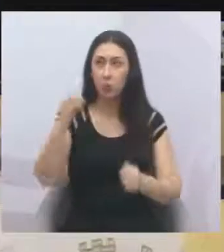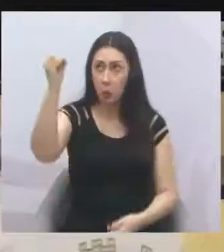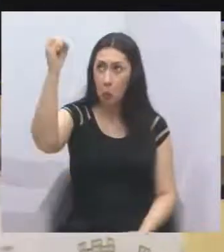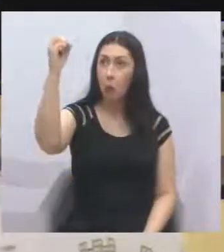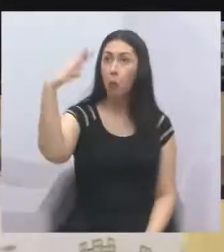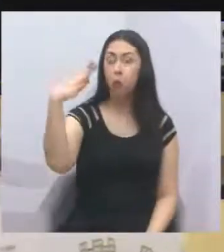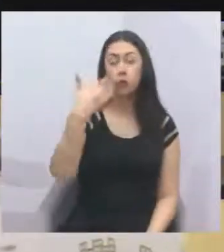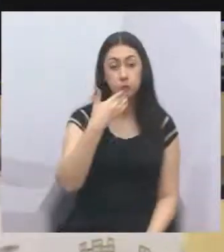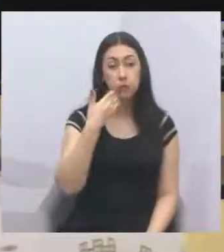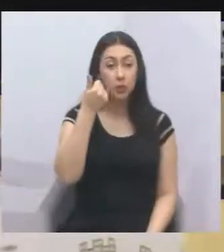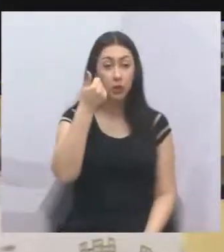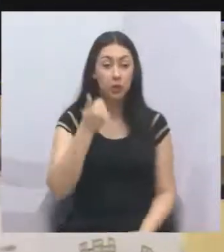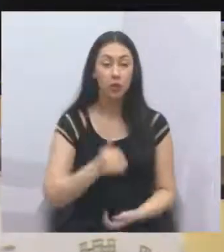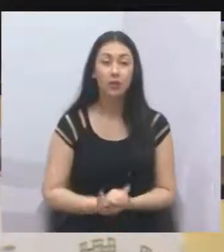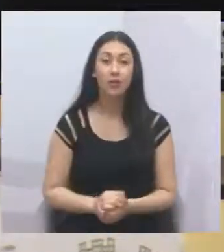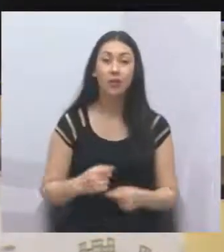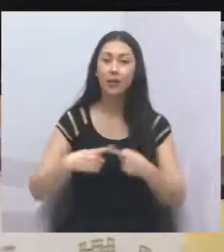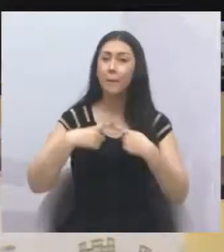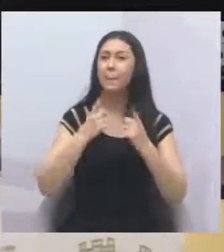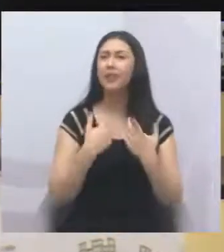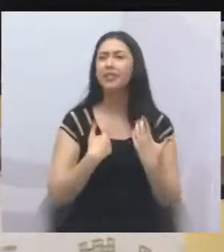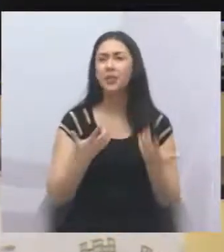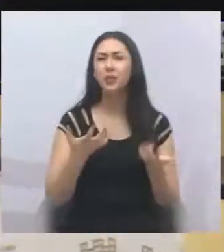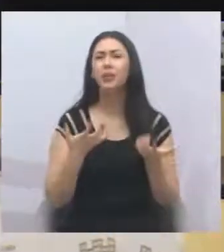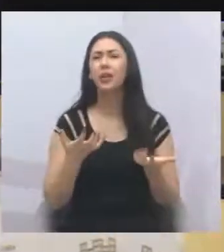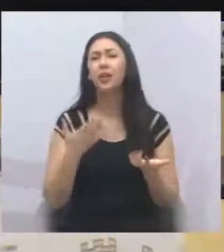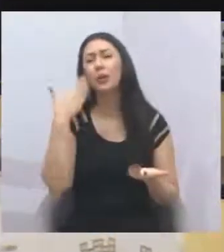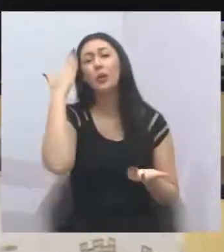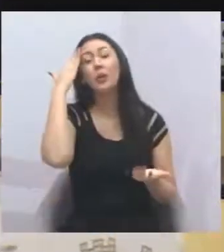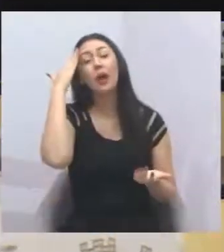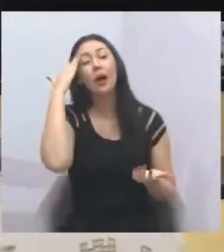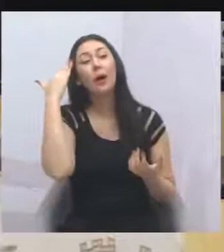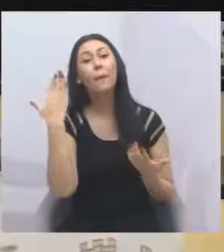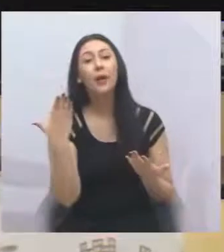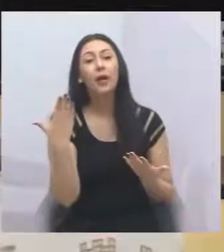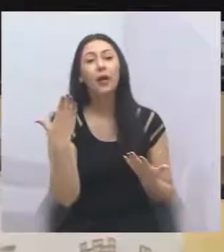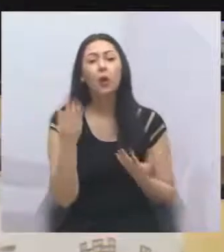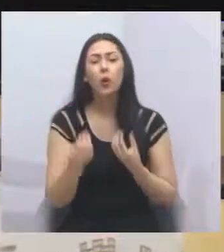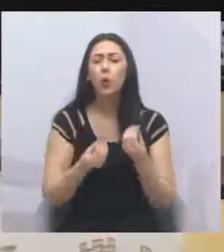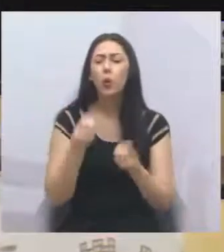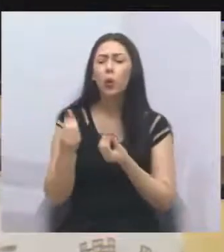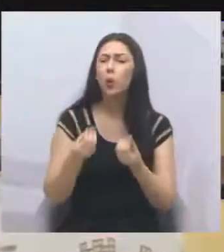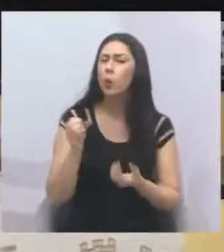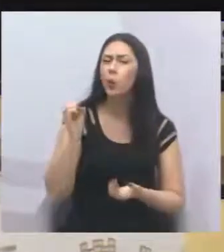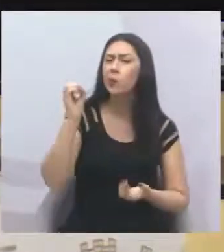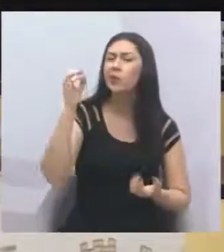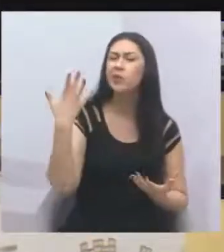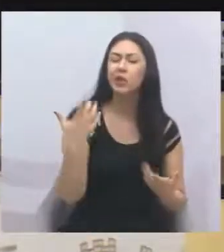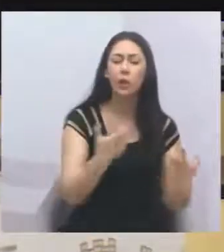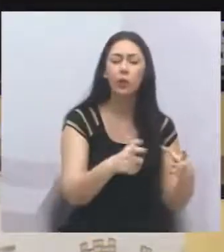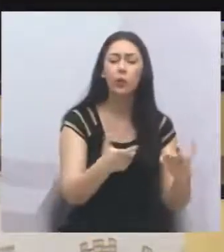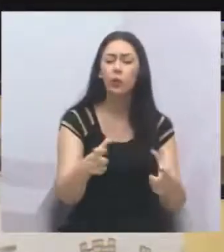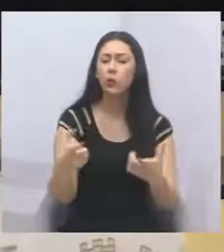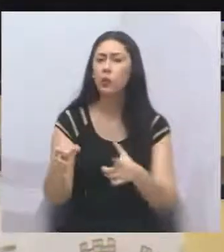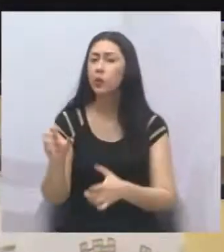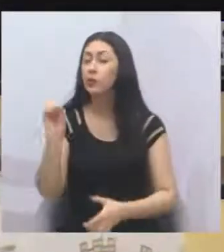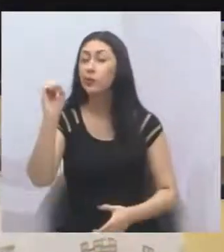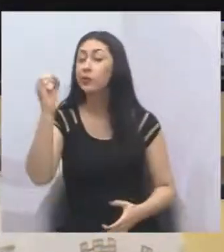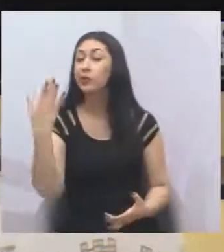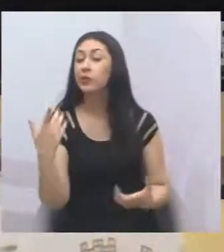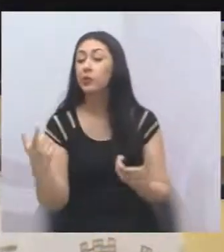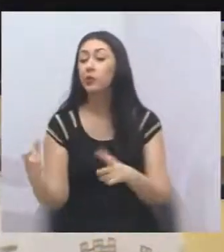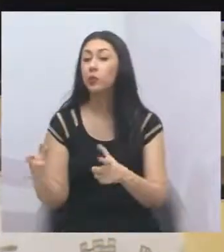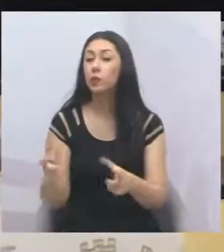iluminada melhor para a cidade. Só que eu quero que seja mandado para essa casa como que será o cronograma, os locais que será